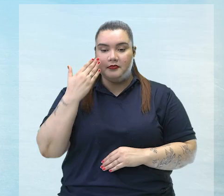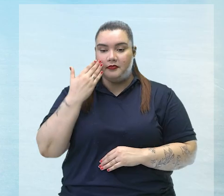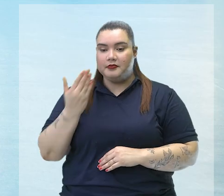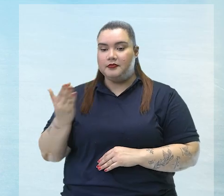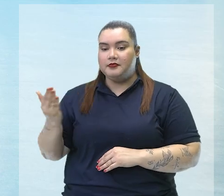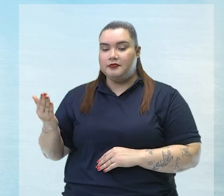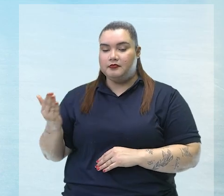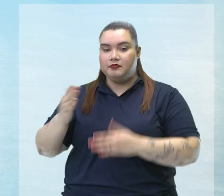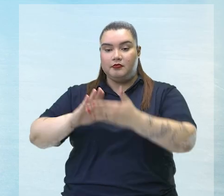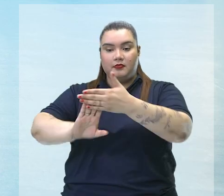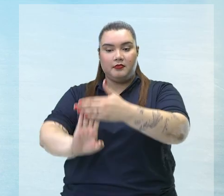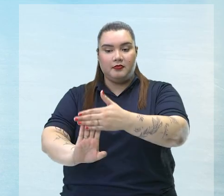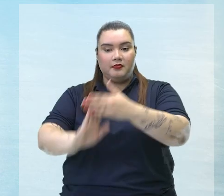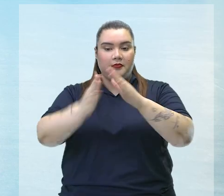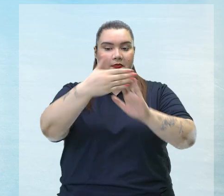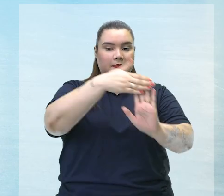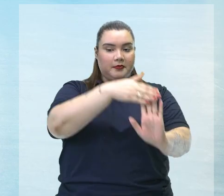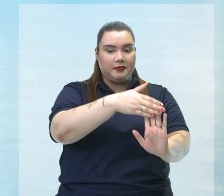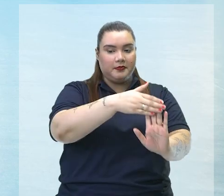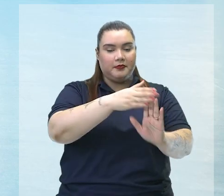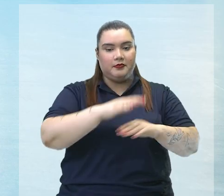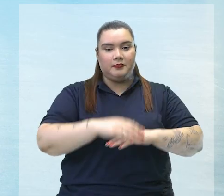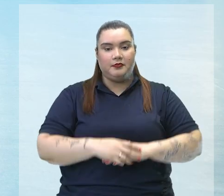Stretch, alongar.